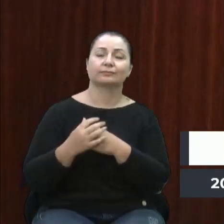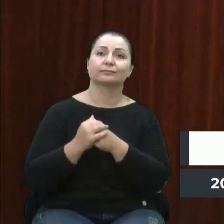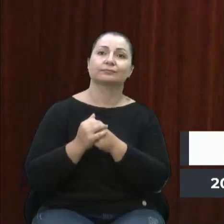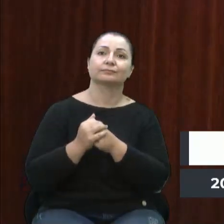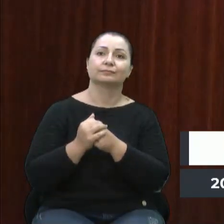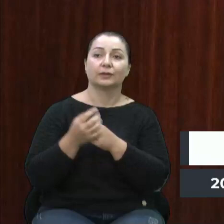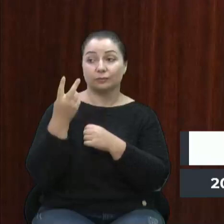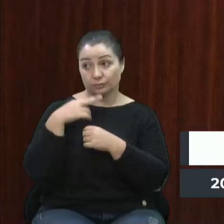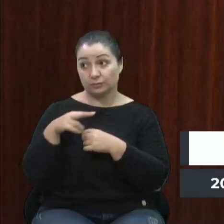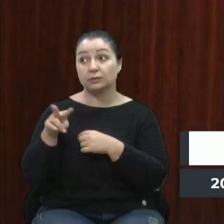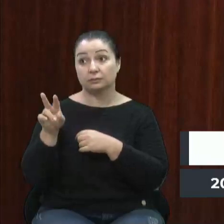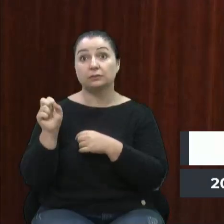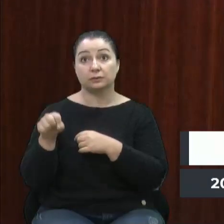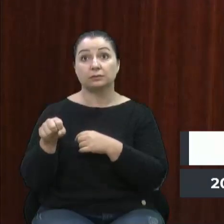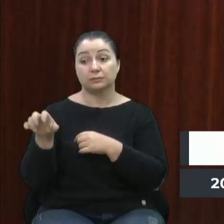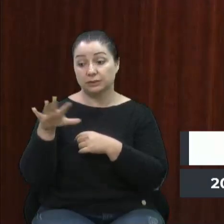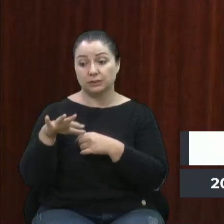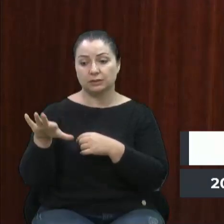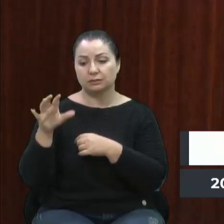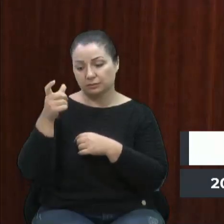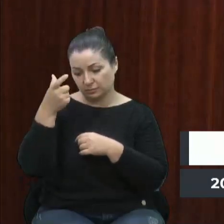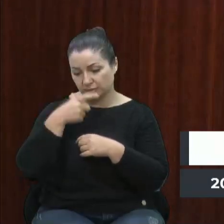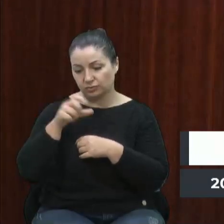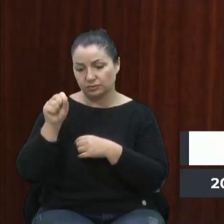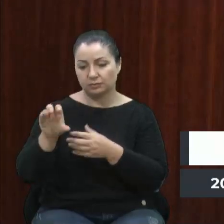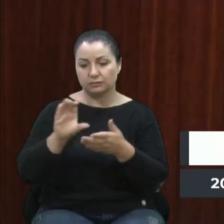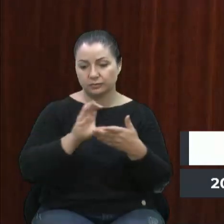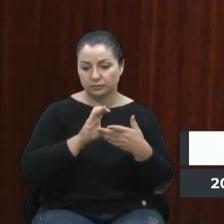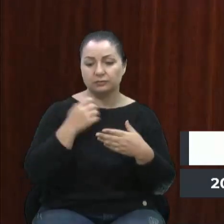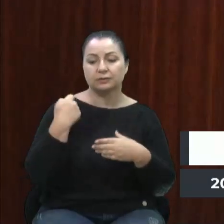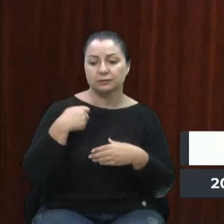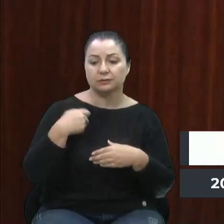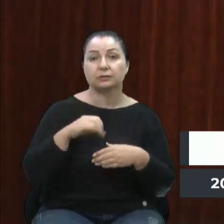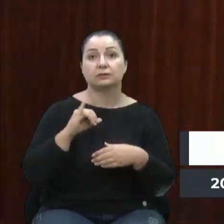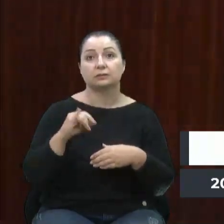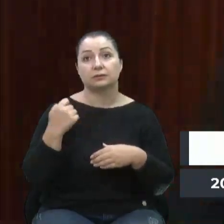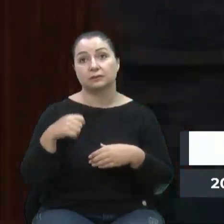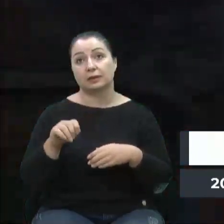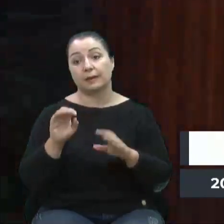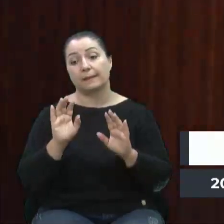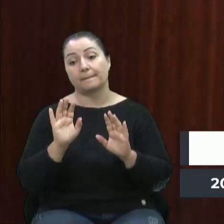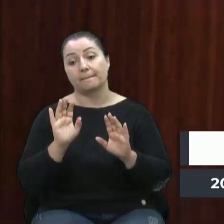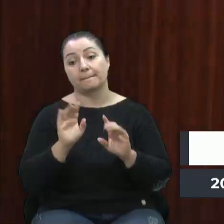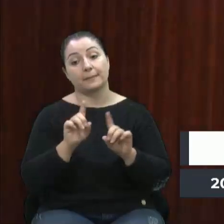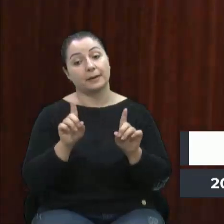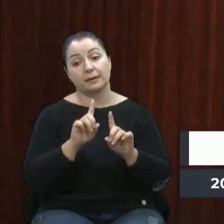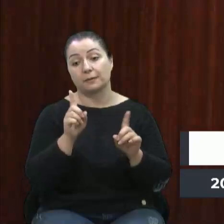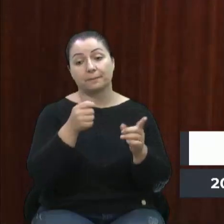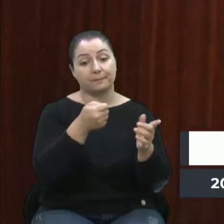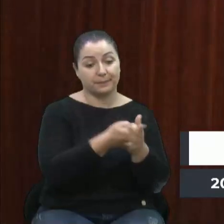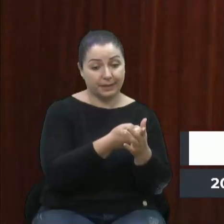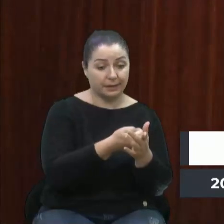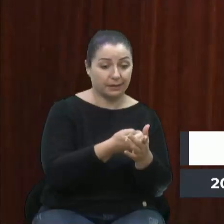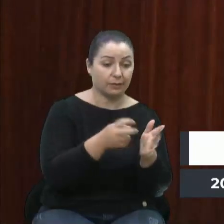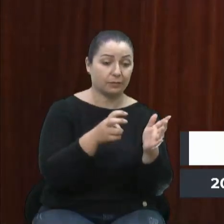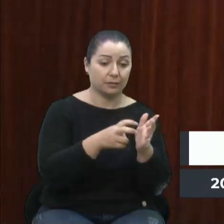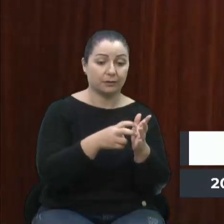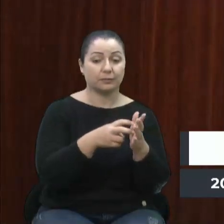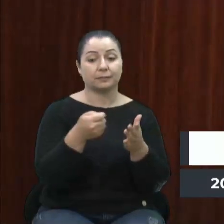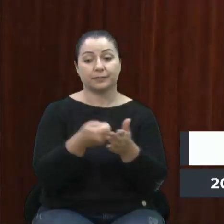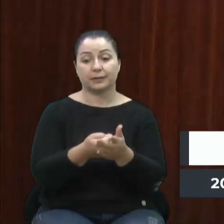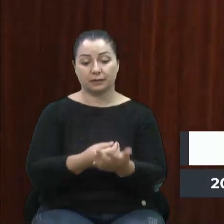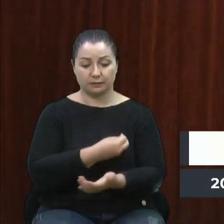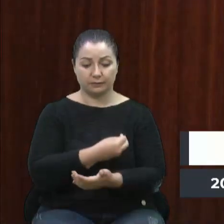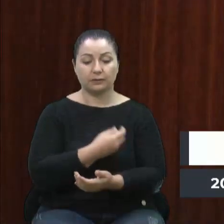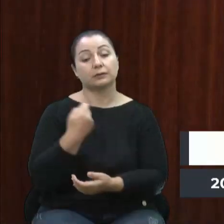Então, acho que sim, merece investimento. E se tiver que deixar de pagar banco para pagar a vida de uma pessoa, eu prefiro